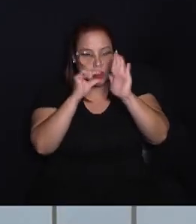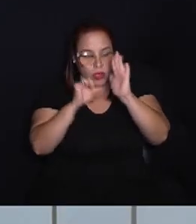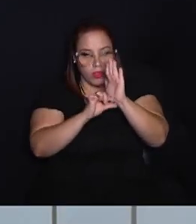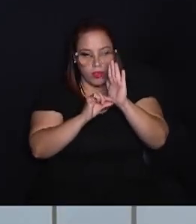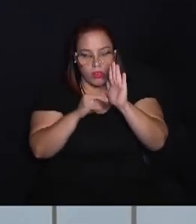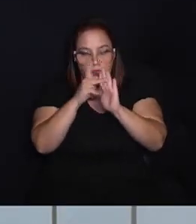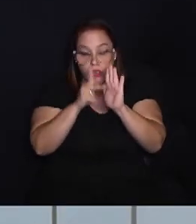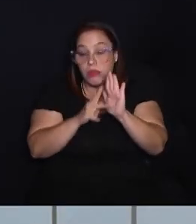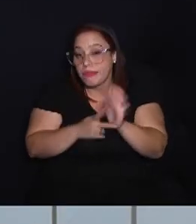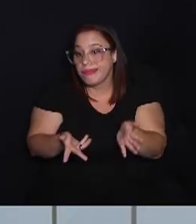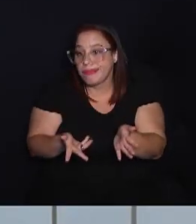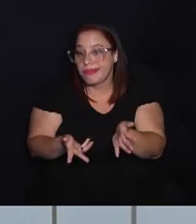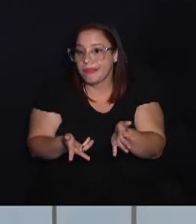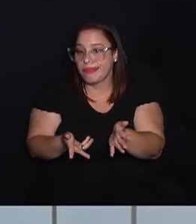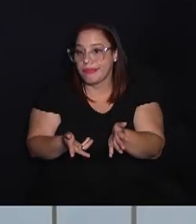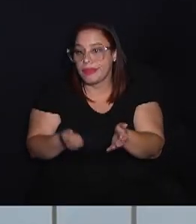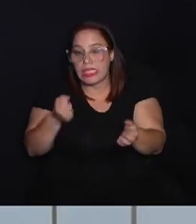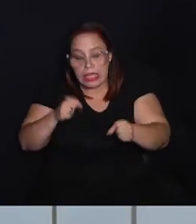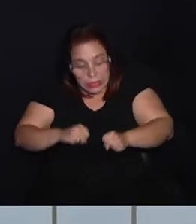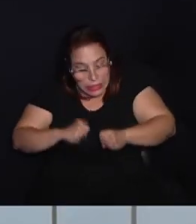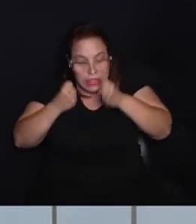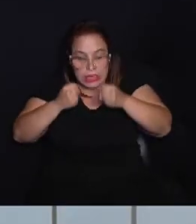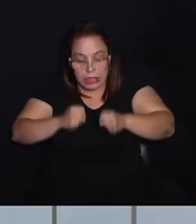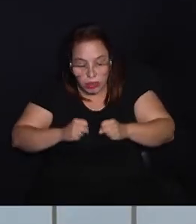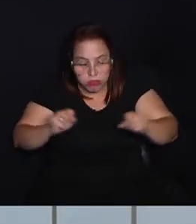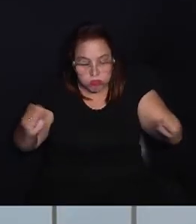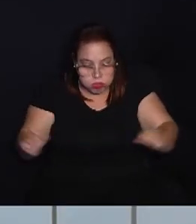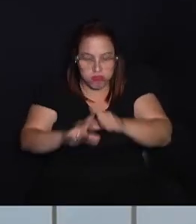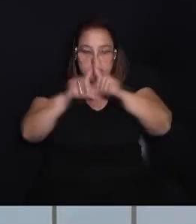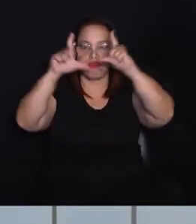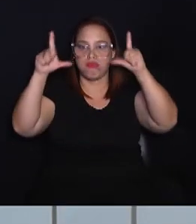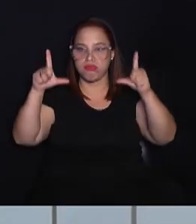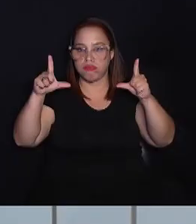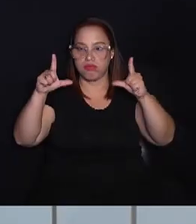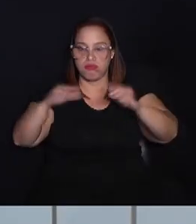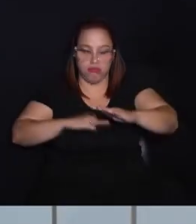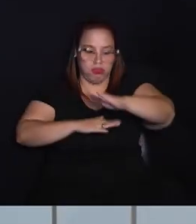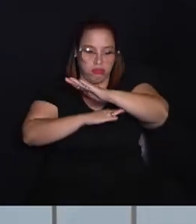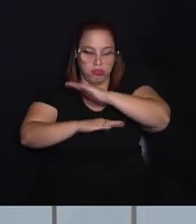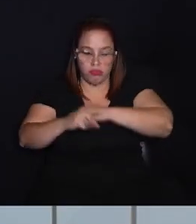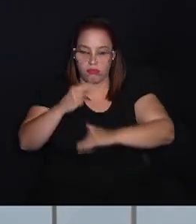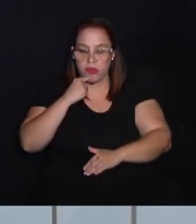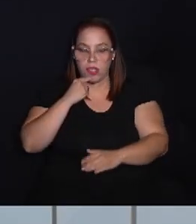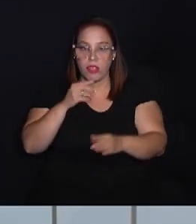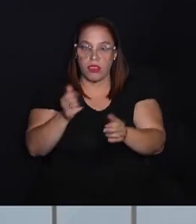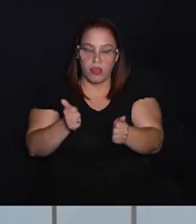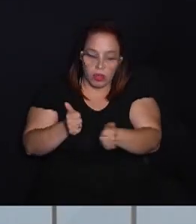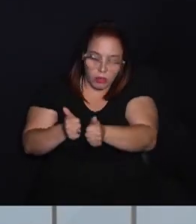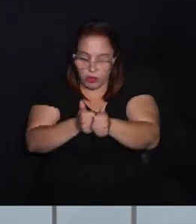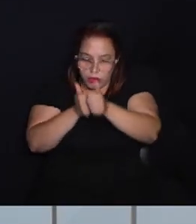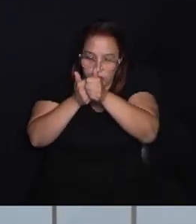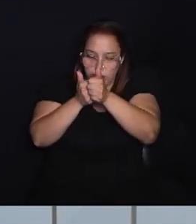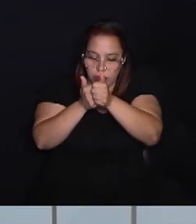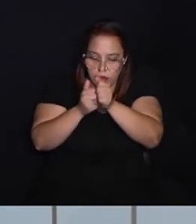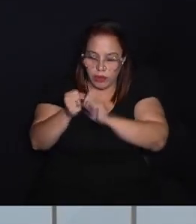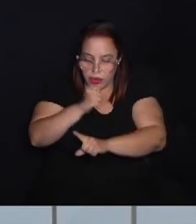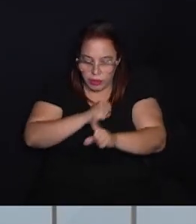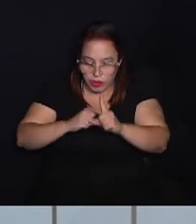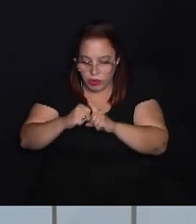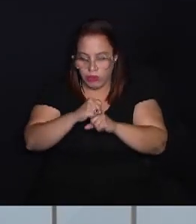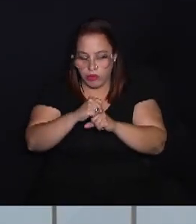vir na TV e apresentar o seu trabalho, debater as suas ideias, né? A cobertura dos debates, das sessões, tudo